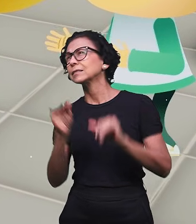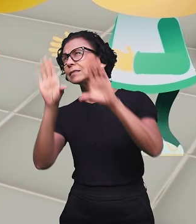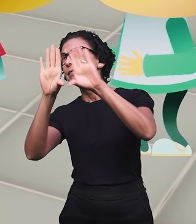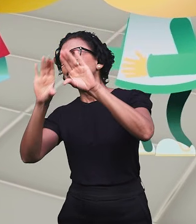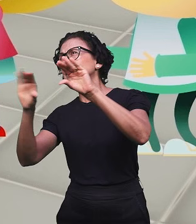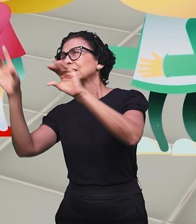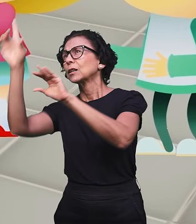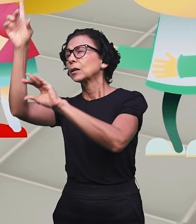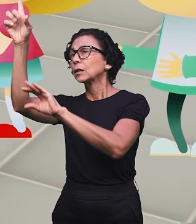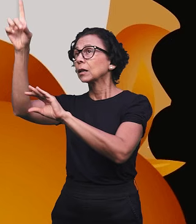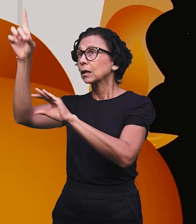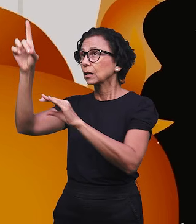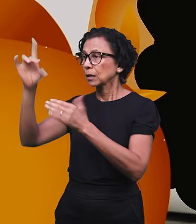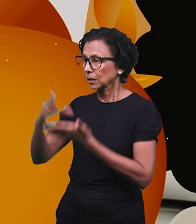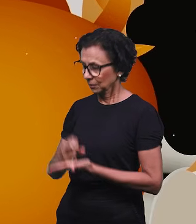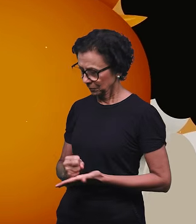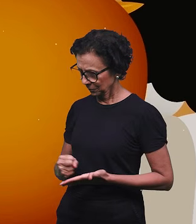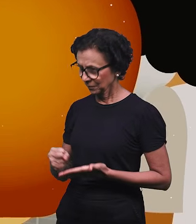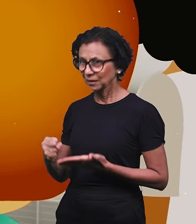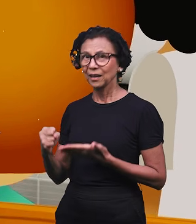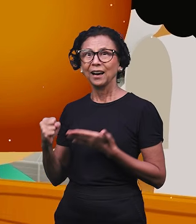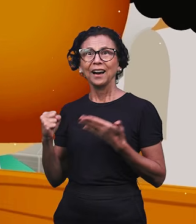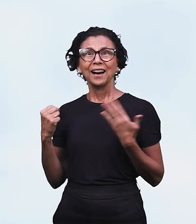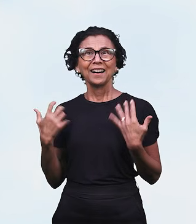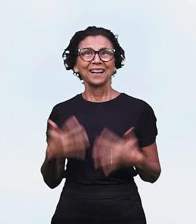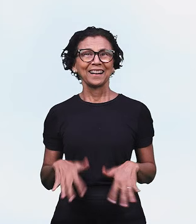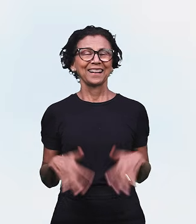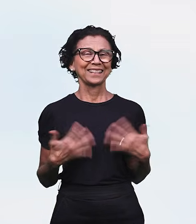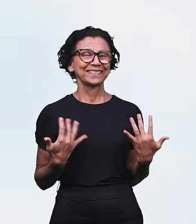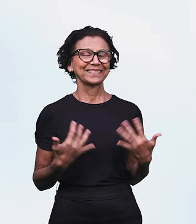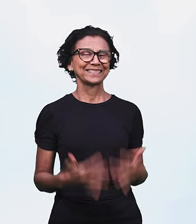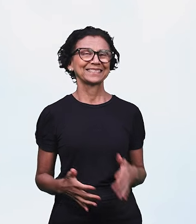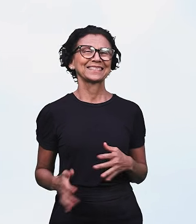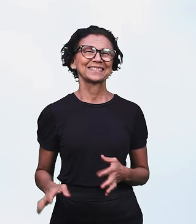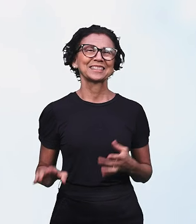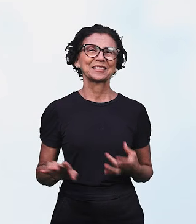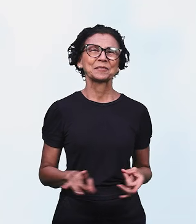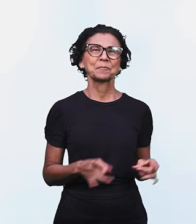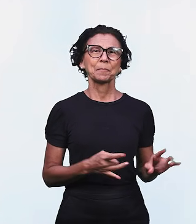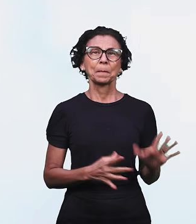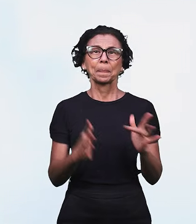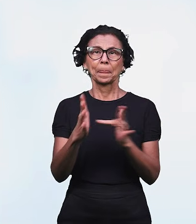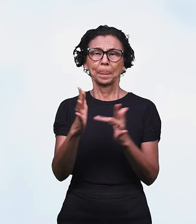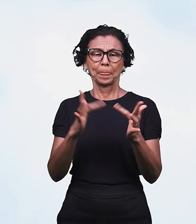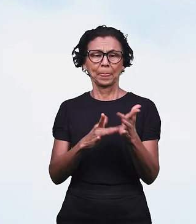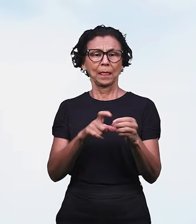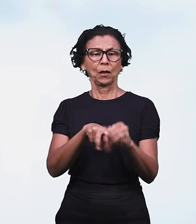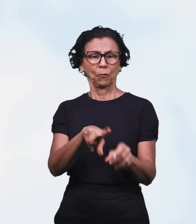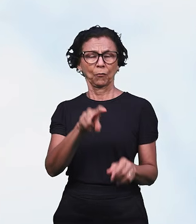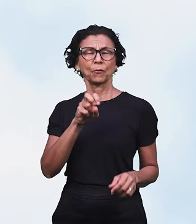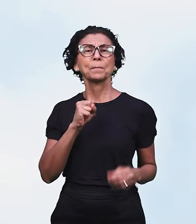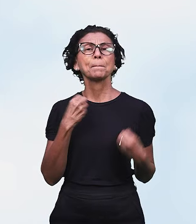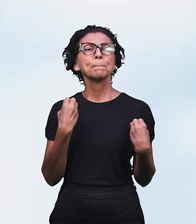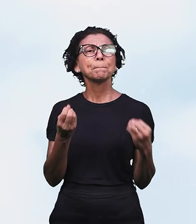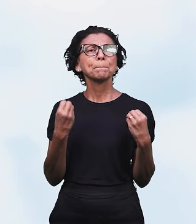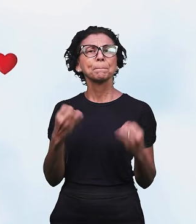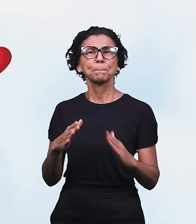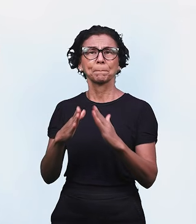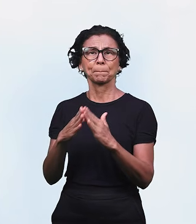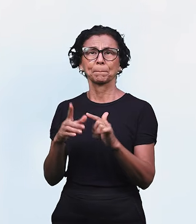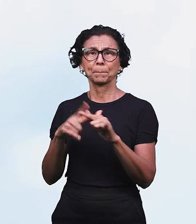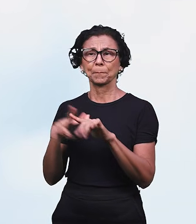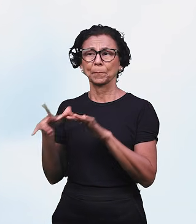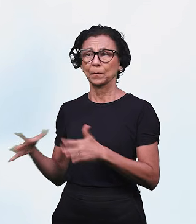para buscar a igreja fiel. Ele virá para buscar a